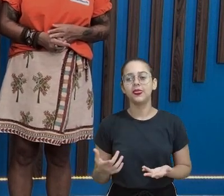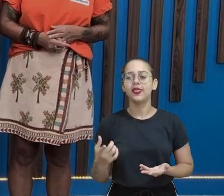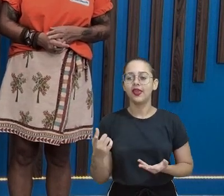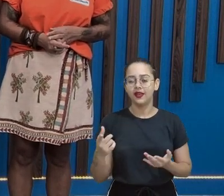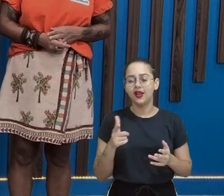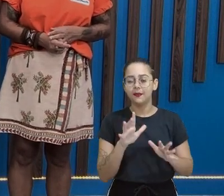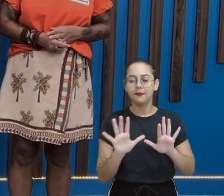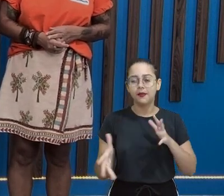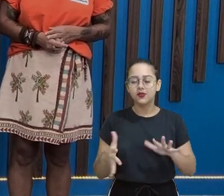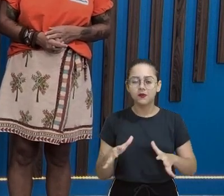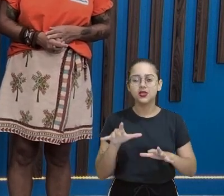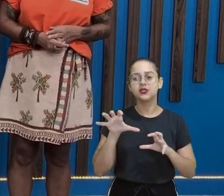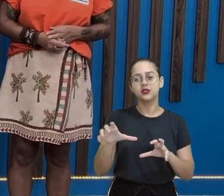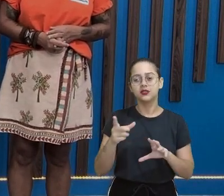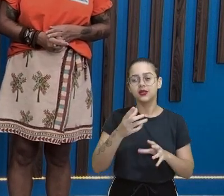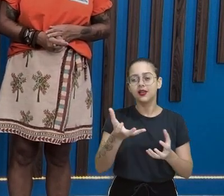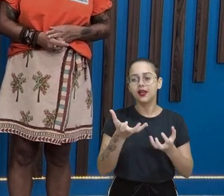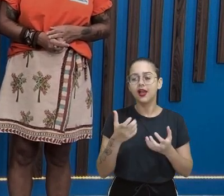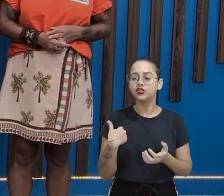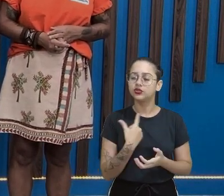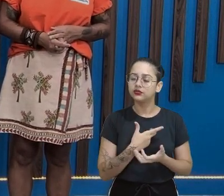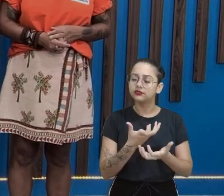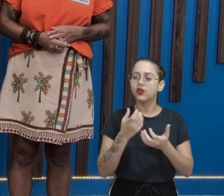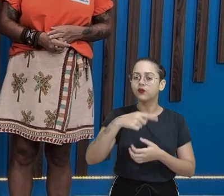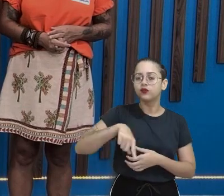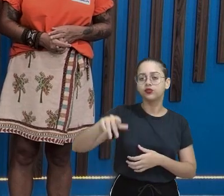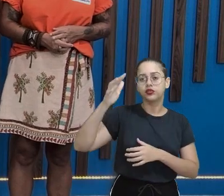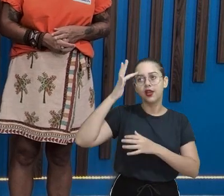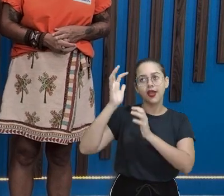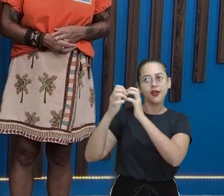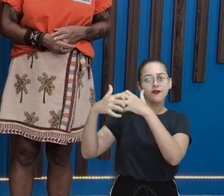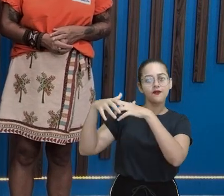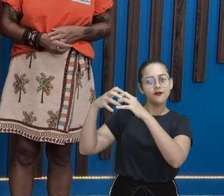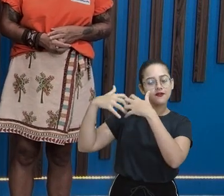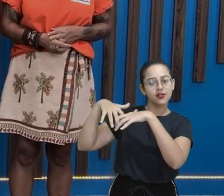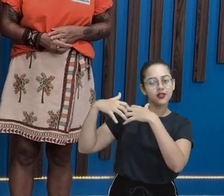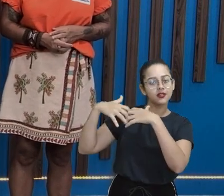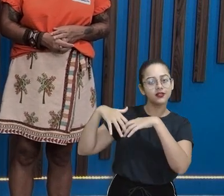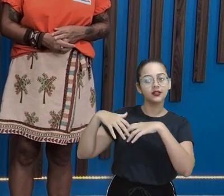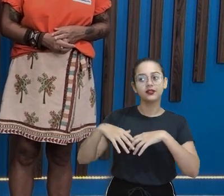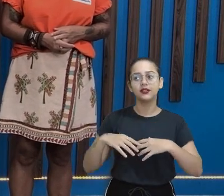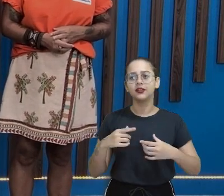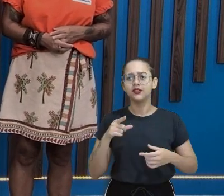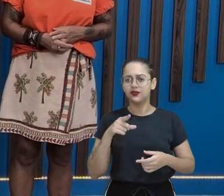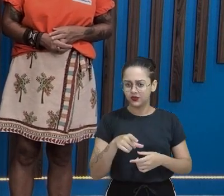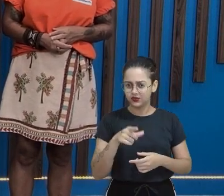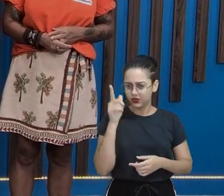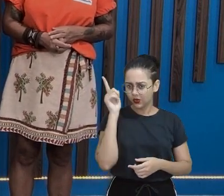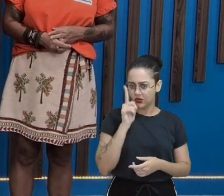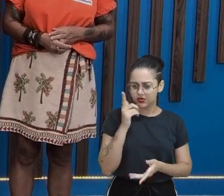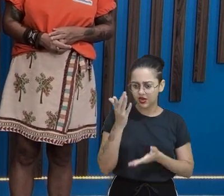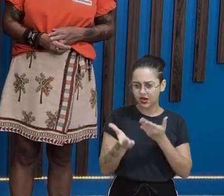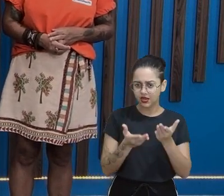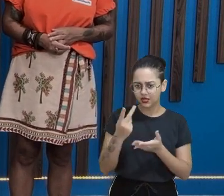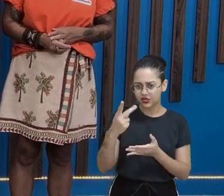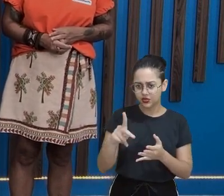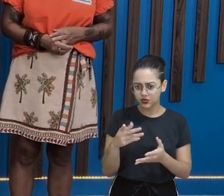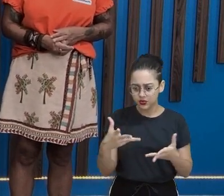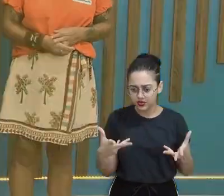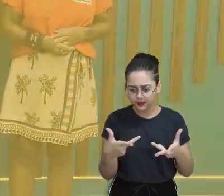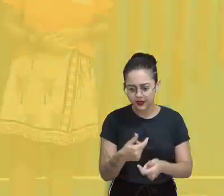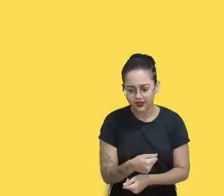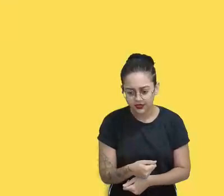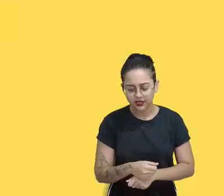linha que a gente quer que vocês reflitam, né? Então, tanto com você mesmo, será que você consegue lidar com as suas melhores